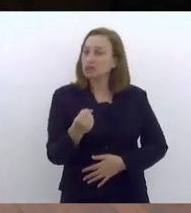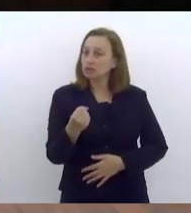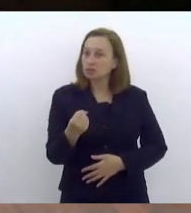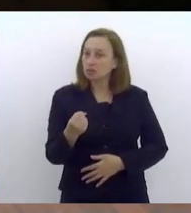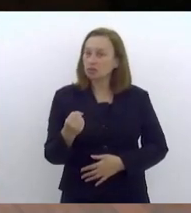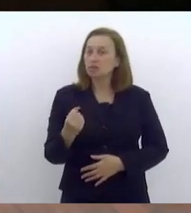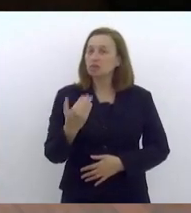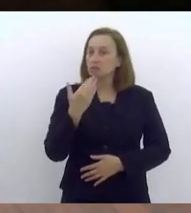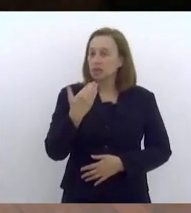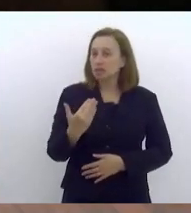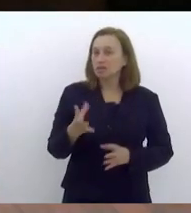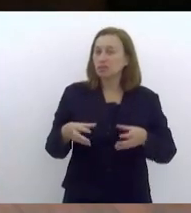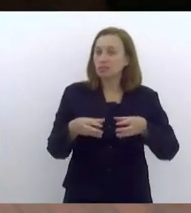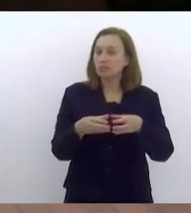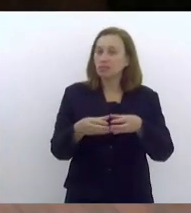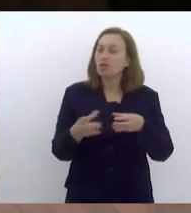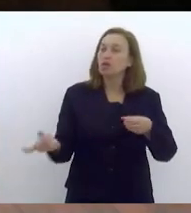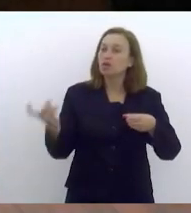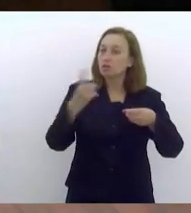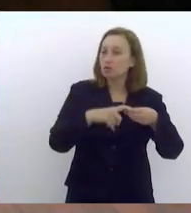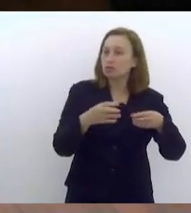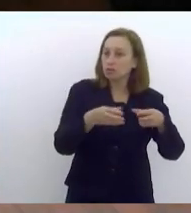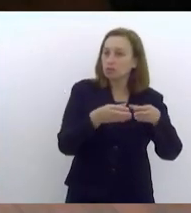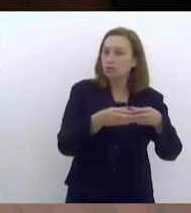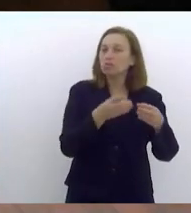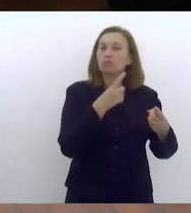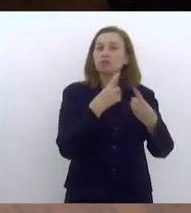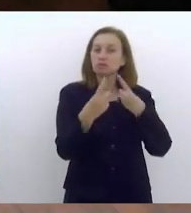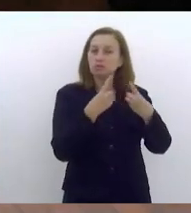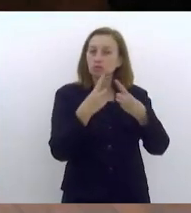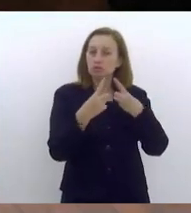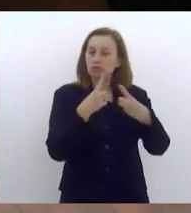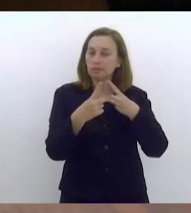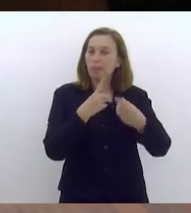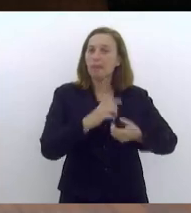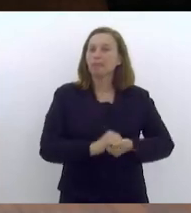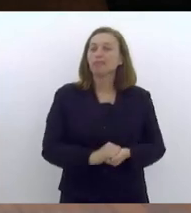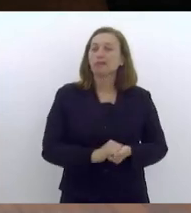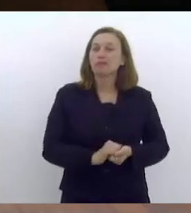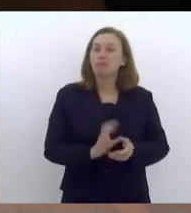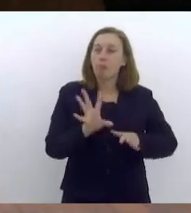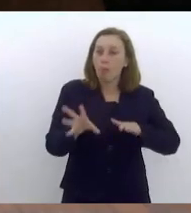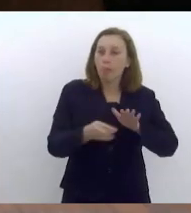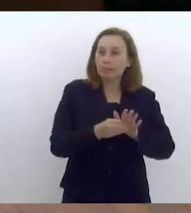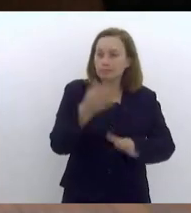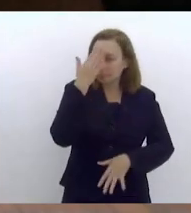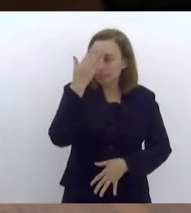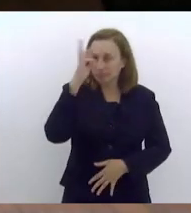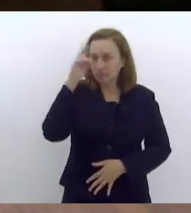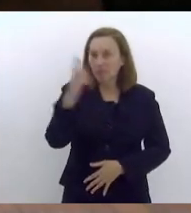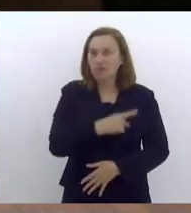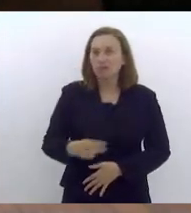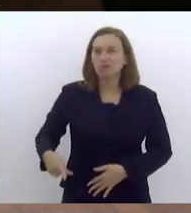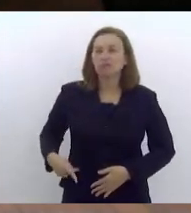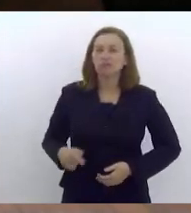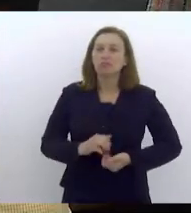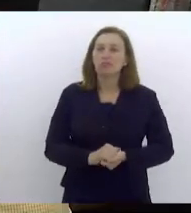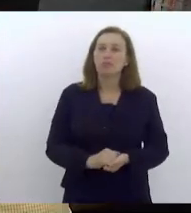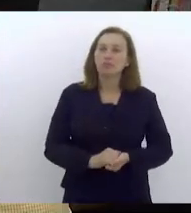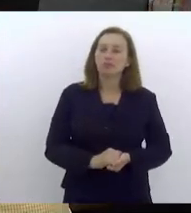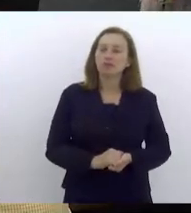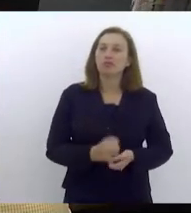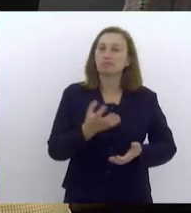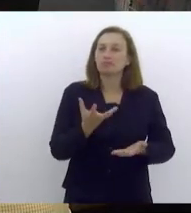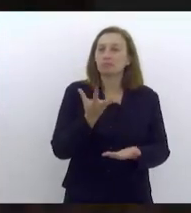da comissão e volta à comissão para discutir a emenda. Muito obrigado, senhor presidente. De nada. Eu